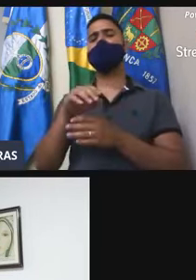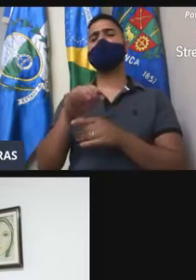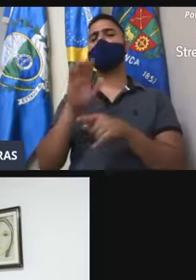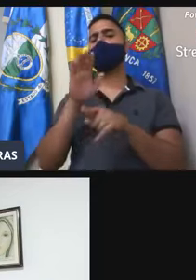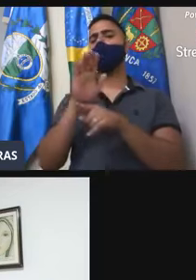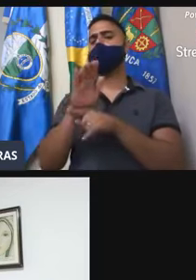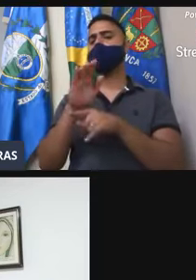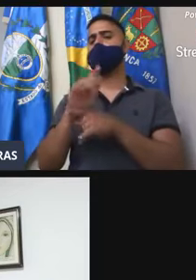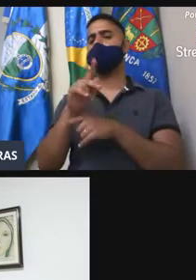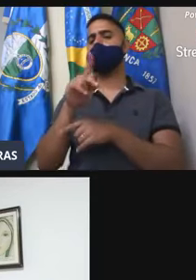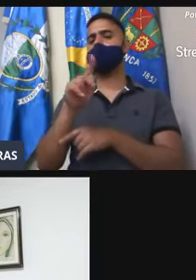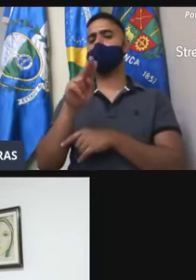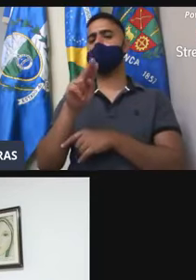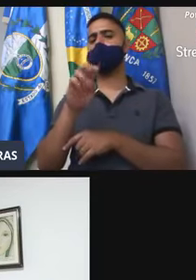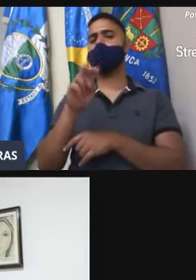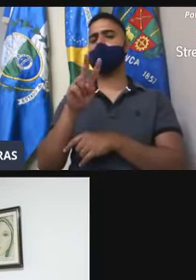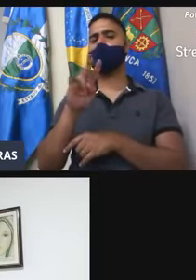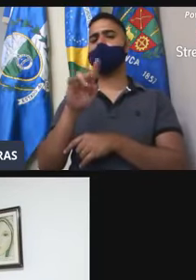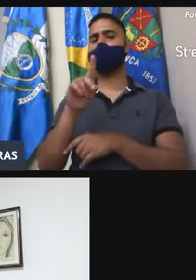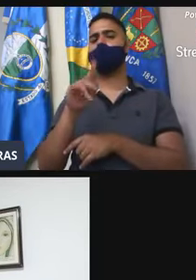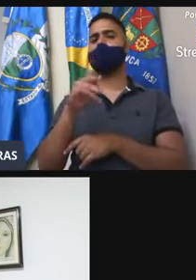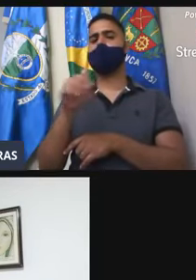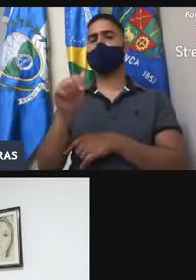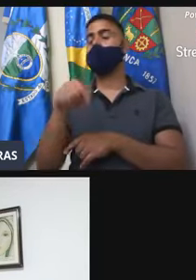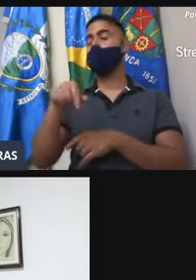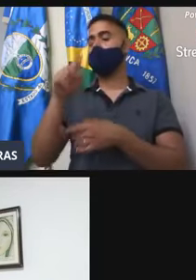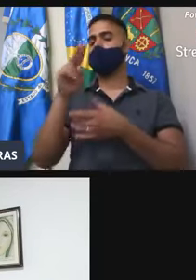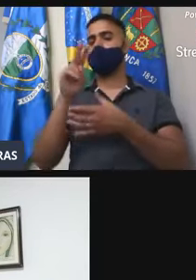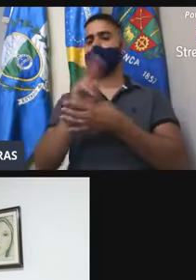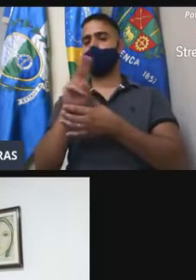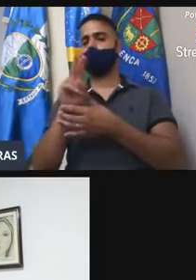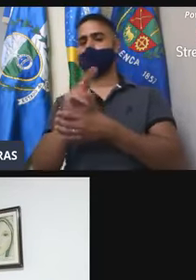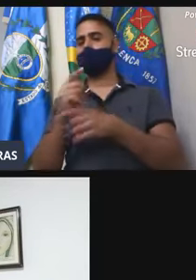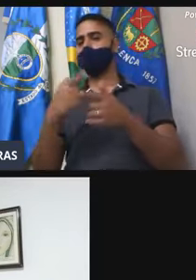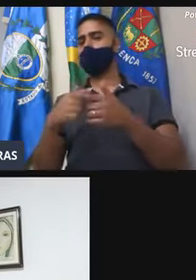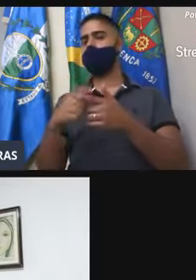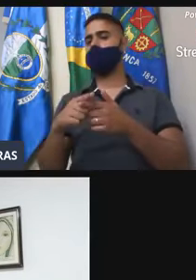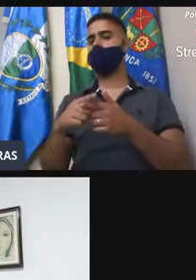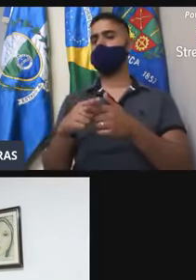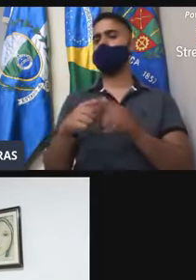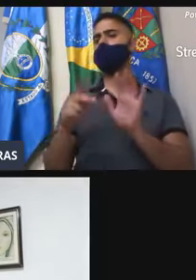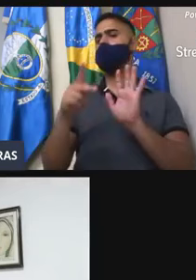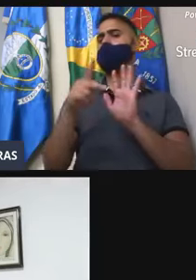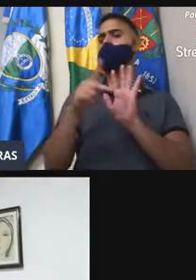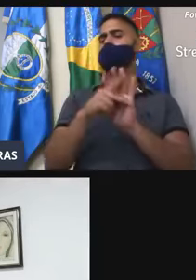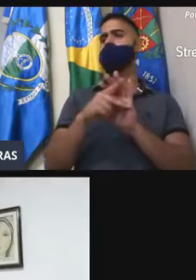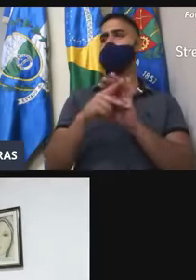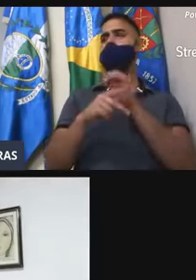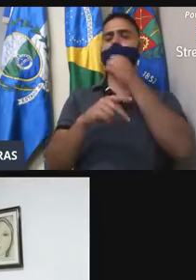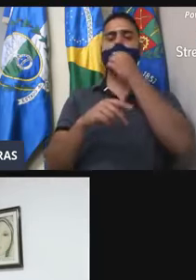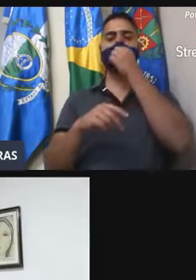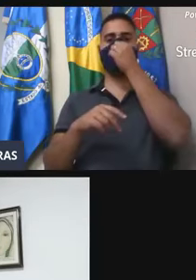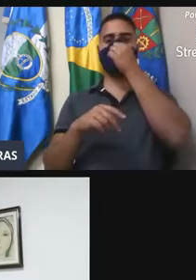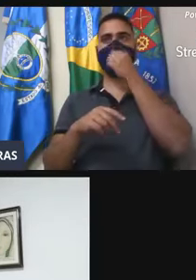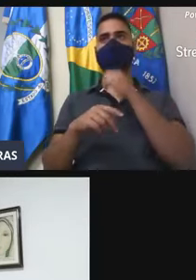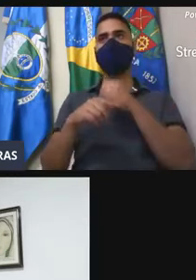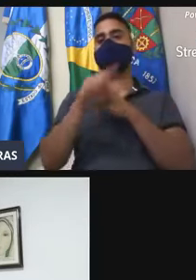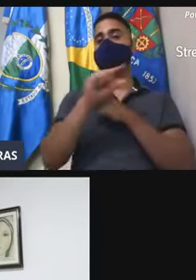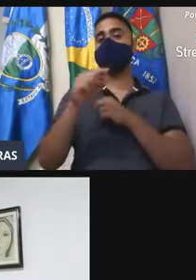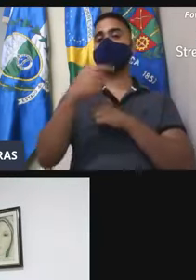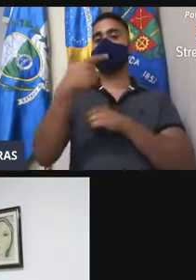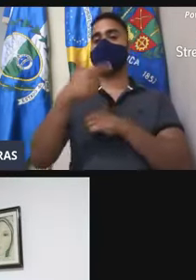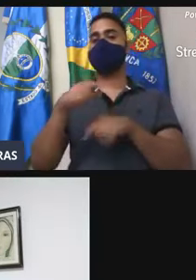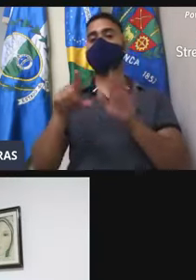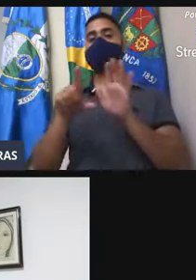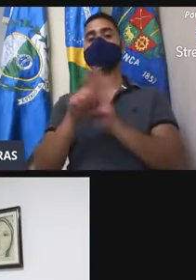contribuições previdenciárias patronais do município de Valença, devidas ao regime próprio de previdência nos termos do parágrafo 2 do artigo 9